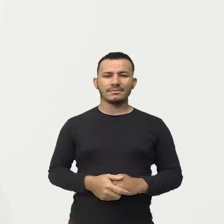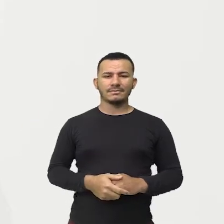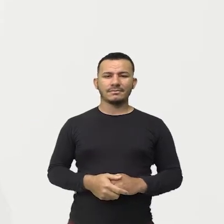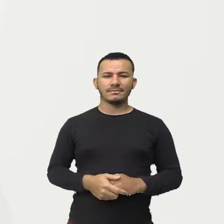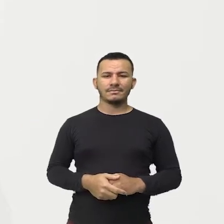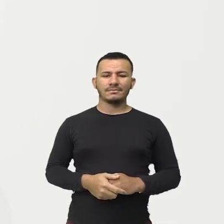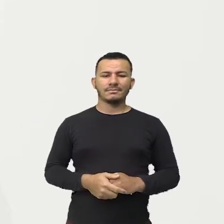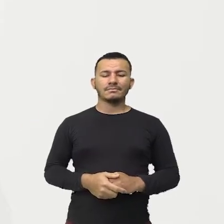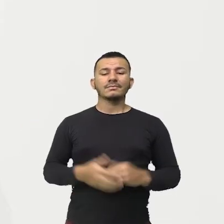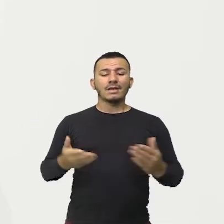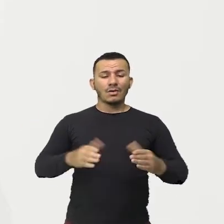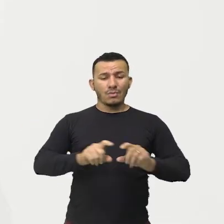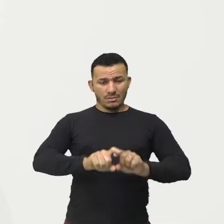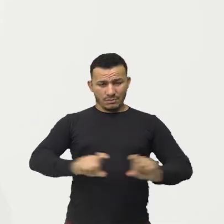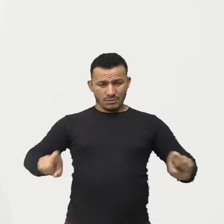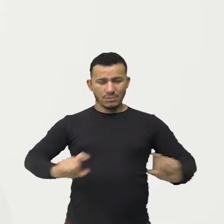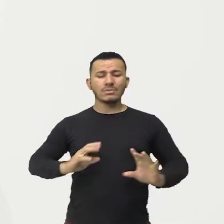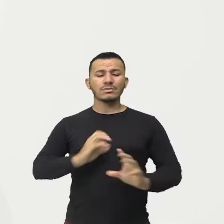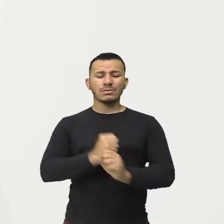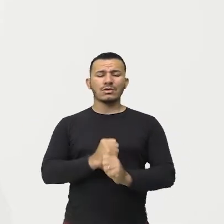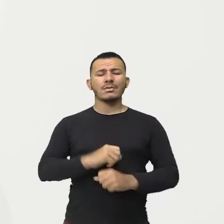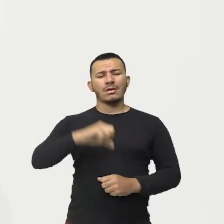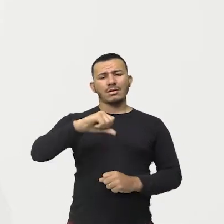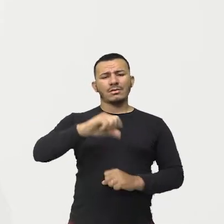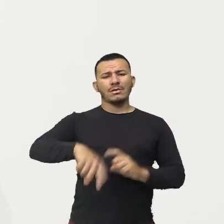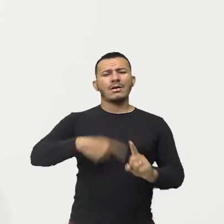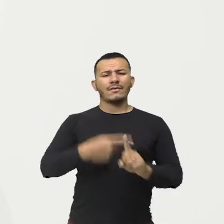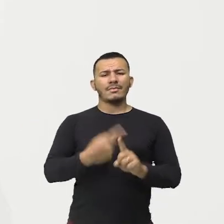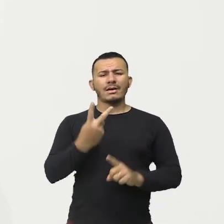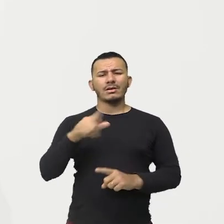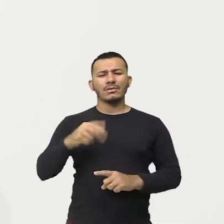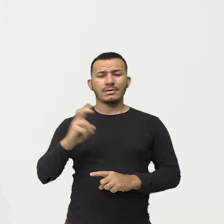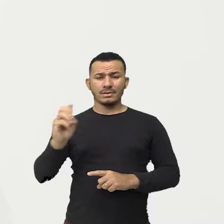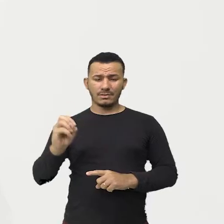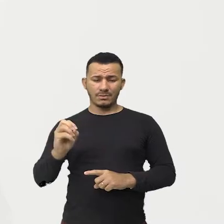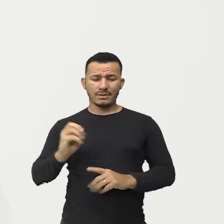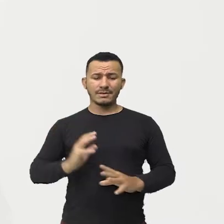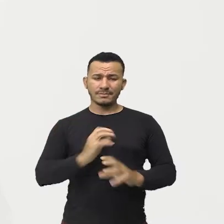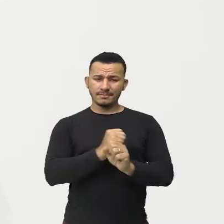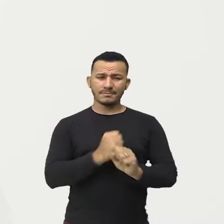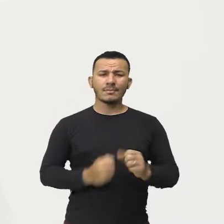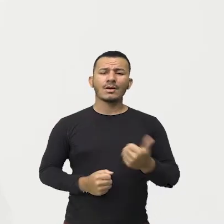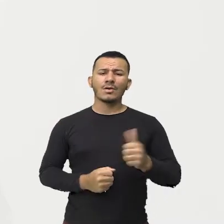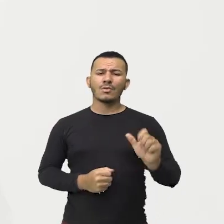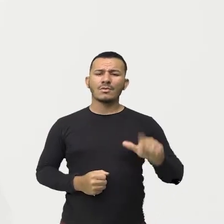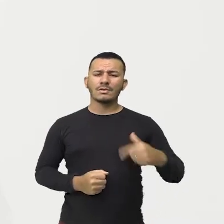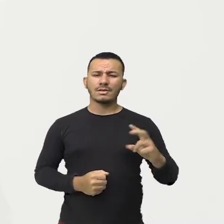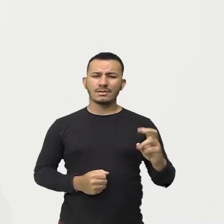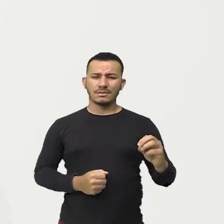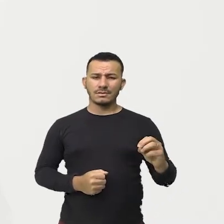Agora a gente vai somar. R$9 mais R$2,50, nós temos